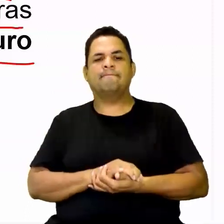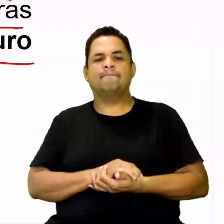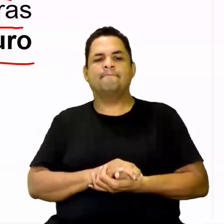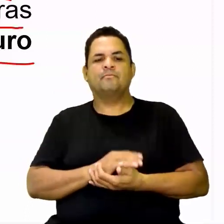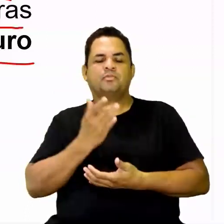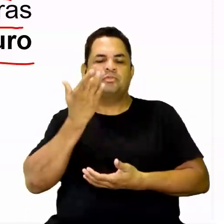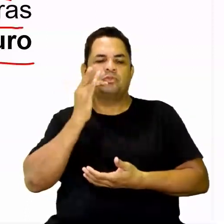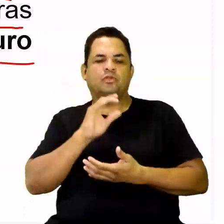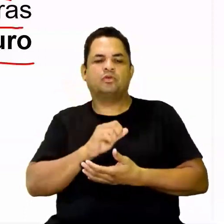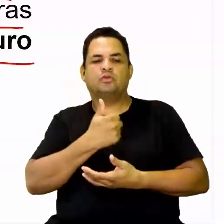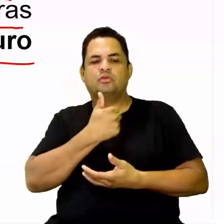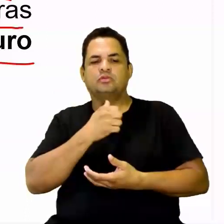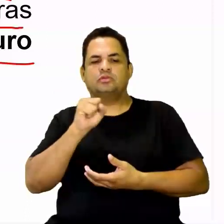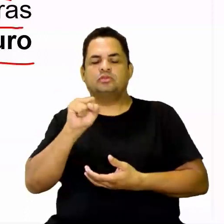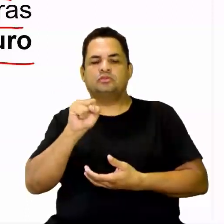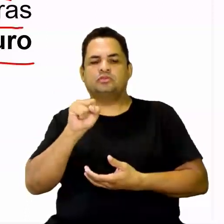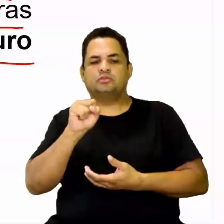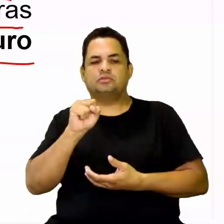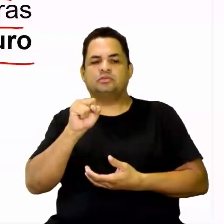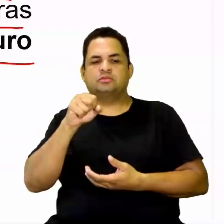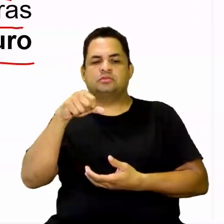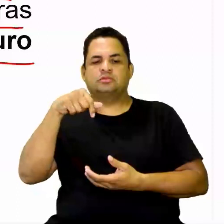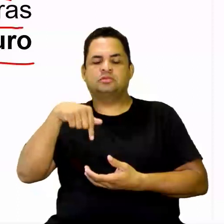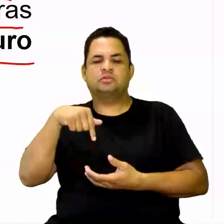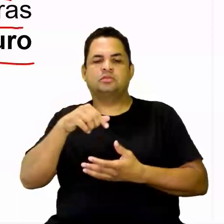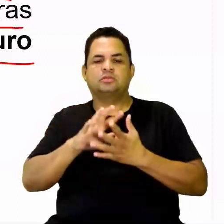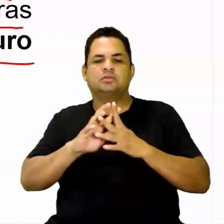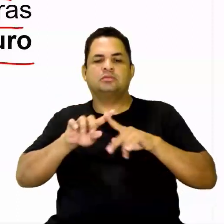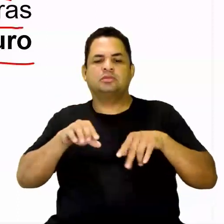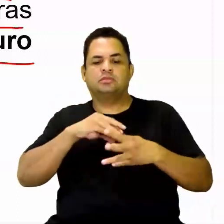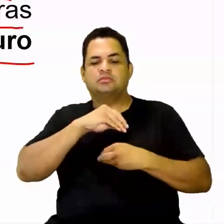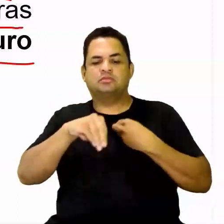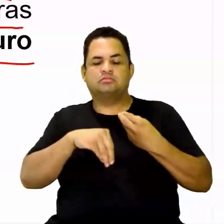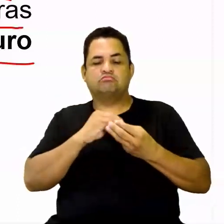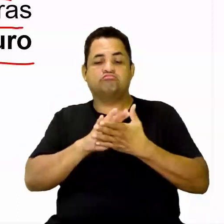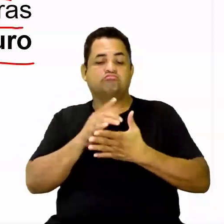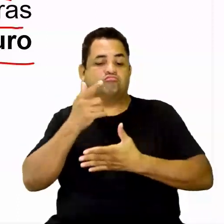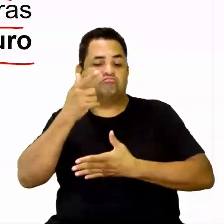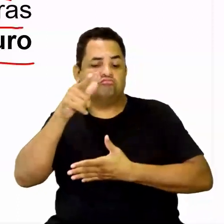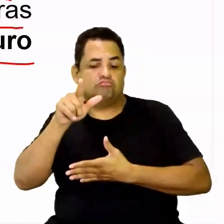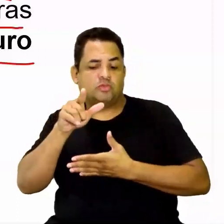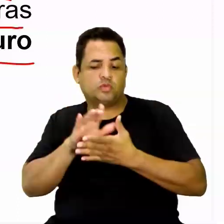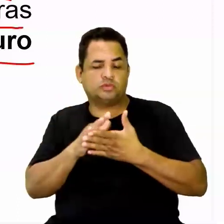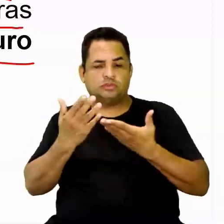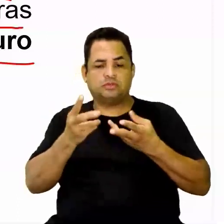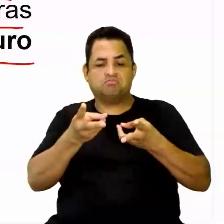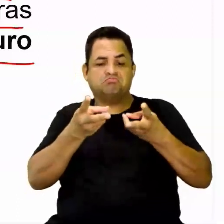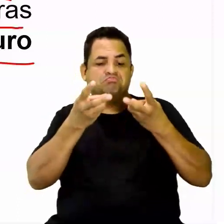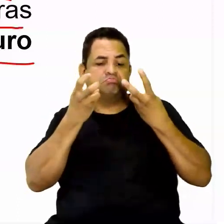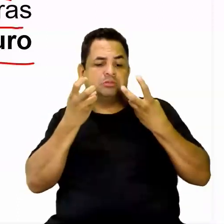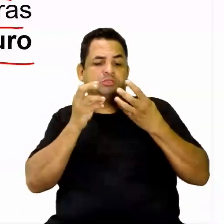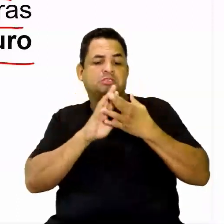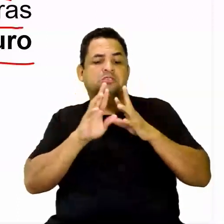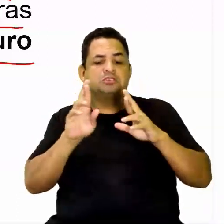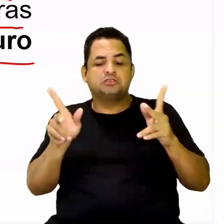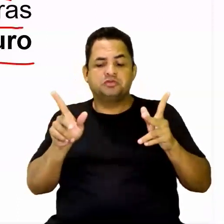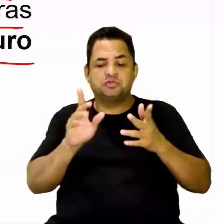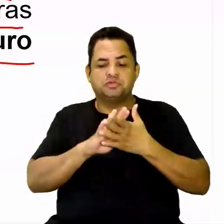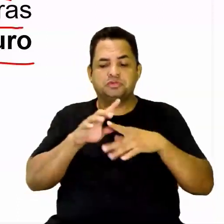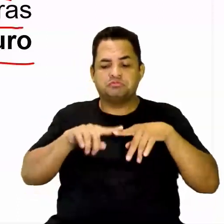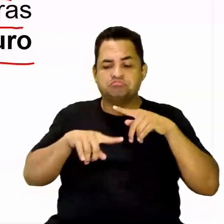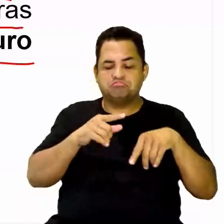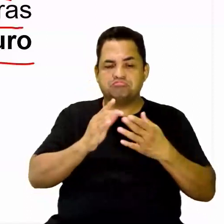18 quilates. No entanto, é uma mistura homogênea, porque eu não consegui identificar nem o